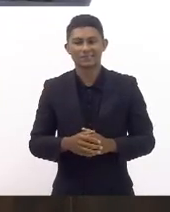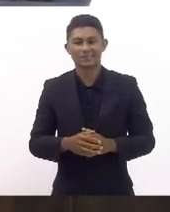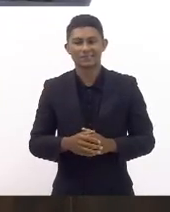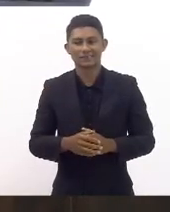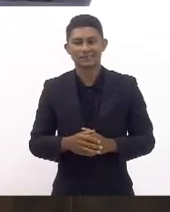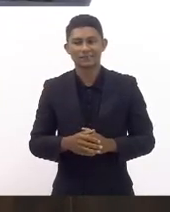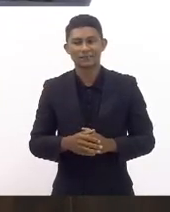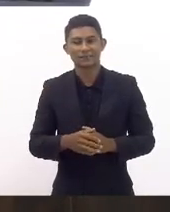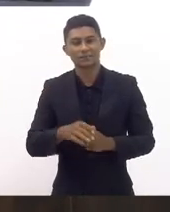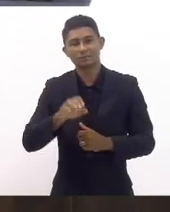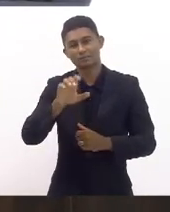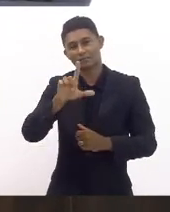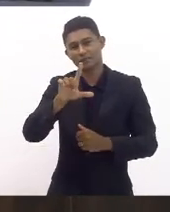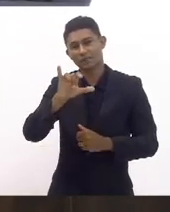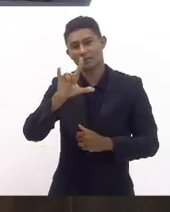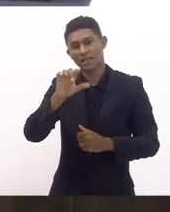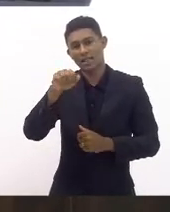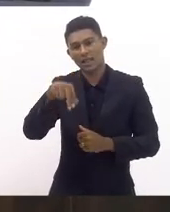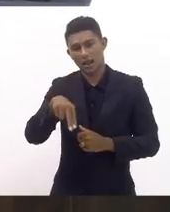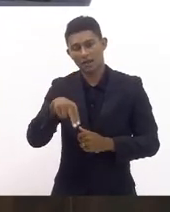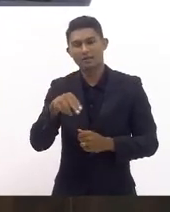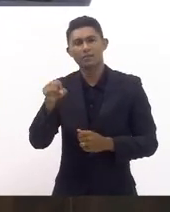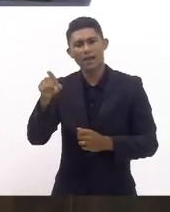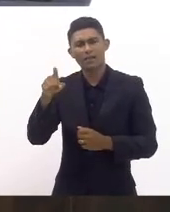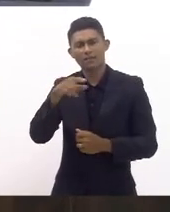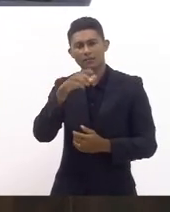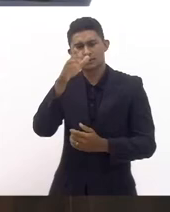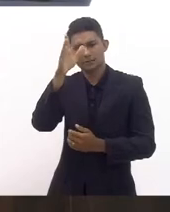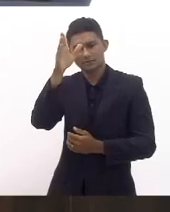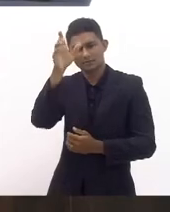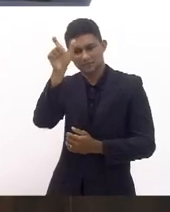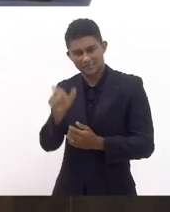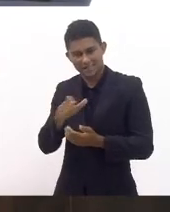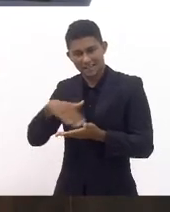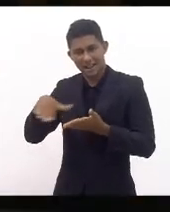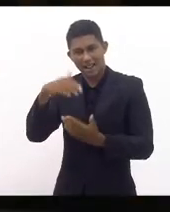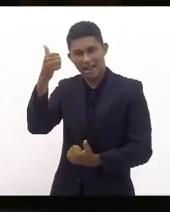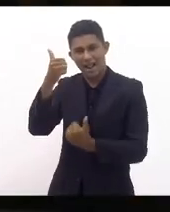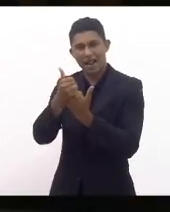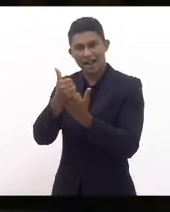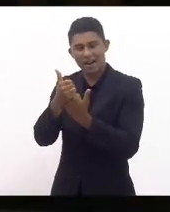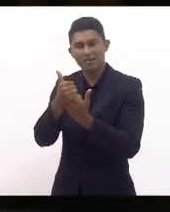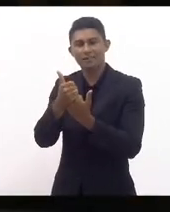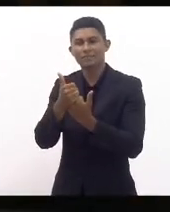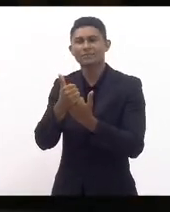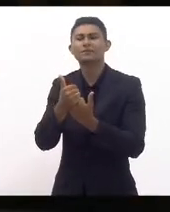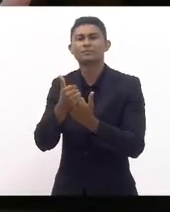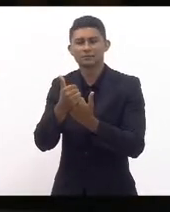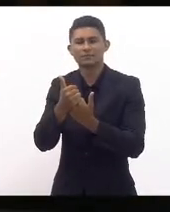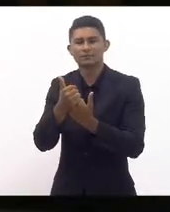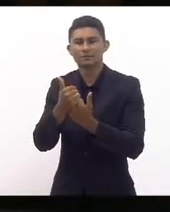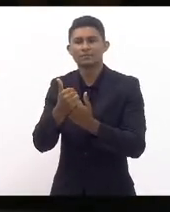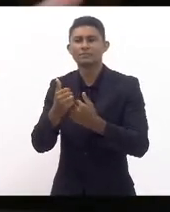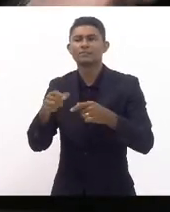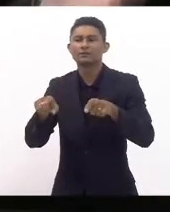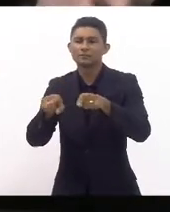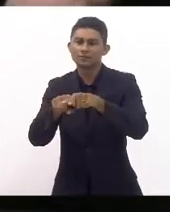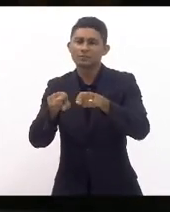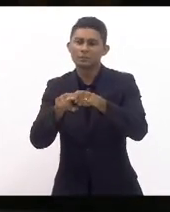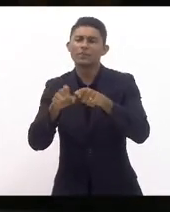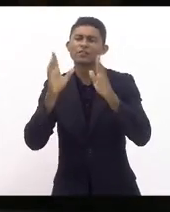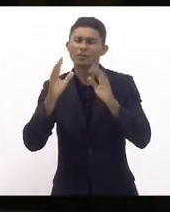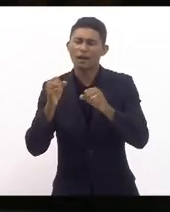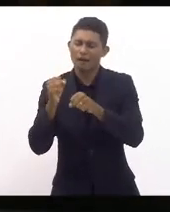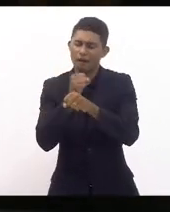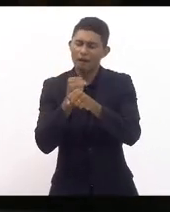Queria cumprimentar a Lilian, subsecretária executiva, e a cumprimentando a Lilian, já caminha comigo há muito tempo, foi minha